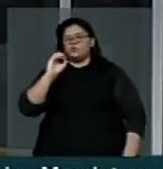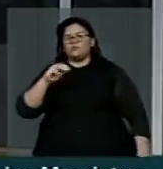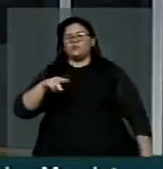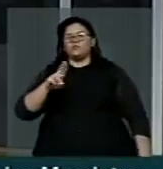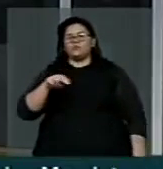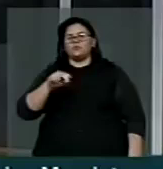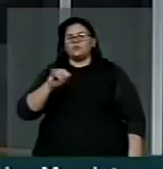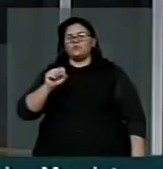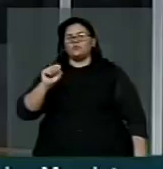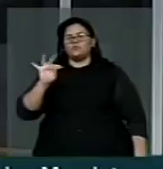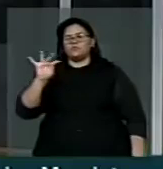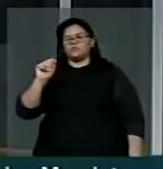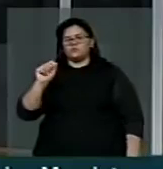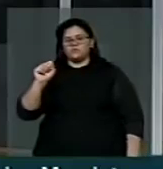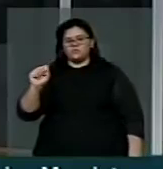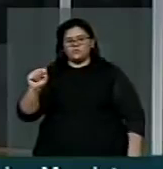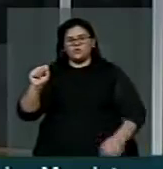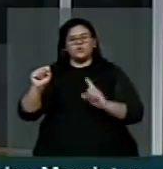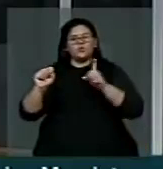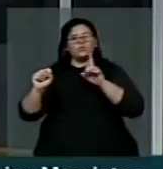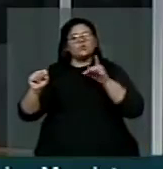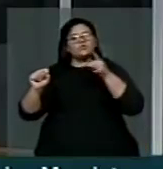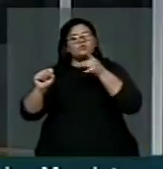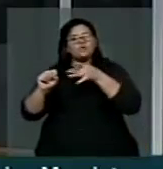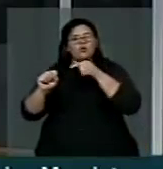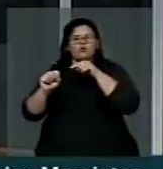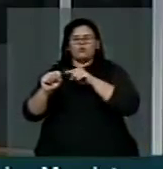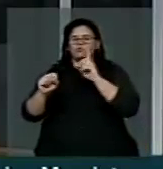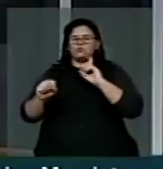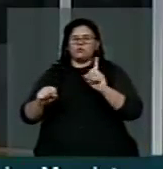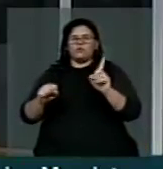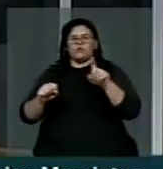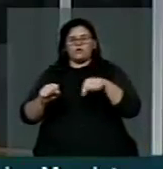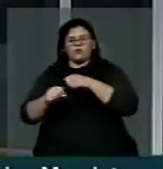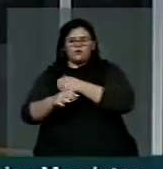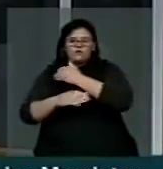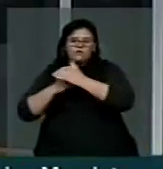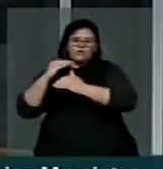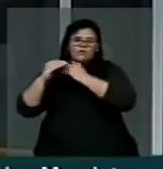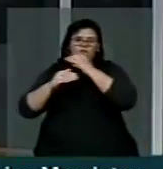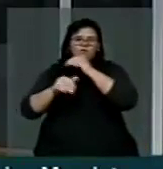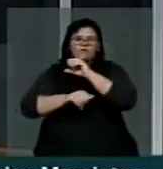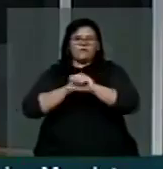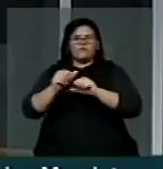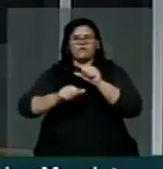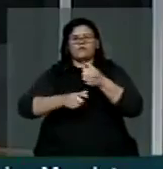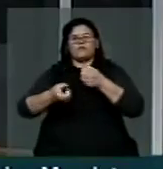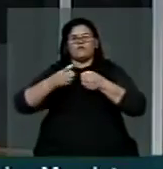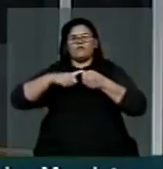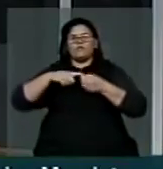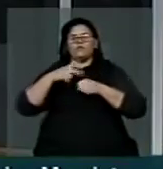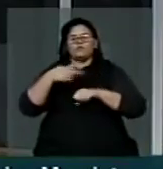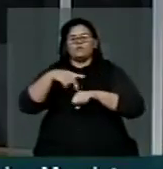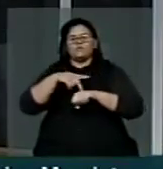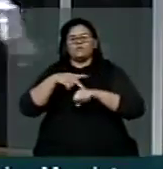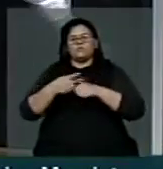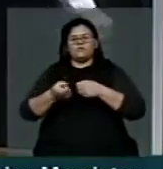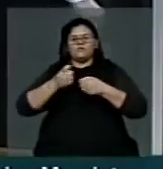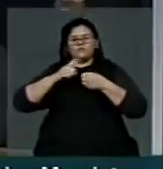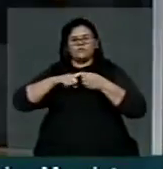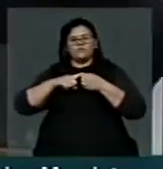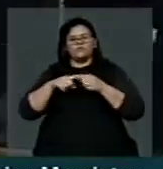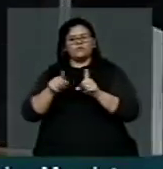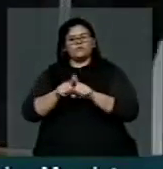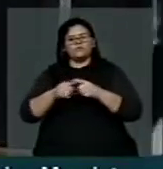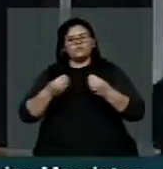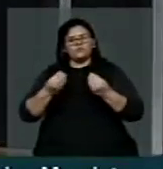mandatos aos comunistas apenas, é a reconstrução da história do nosso país, a devolução de uma parte